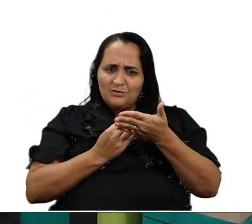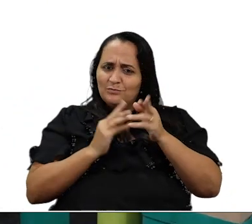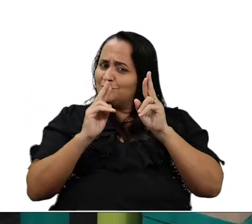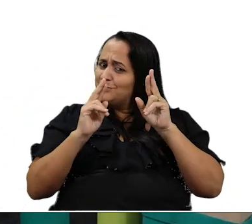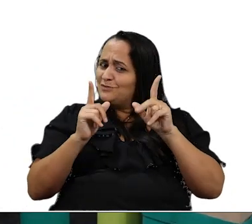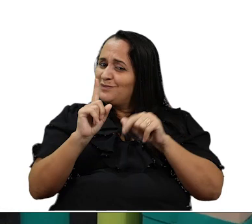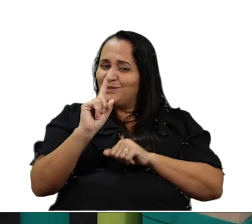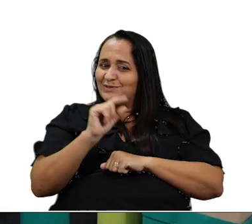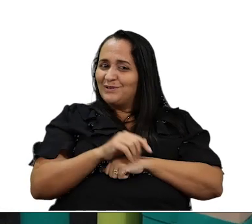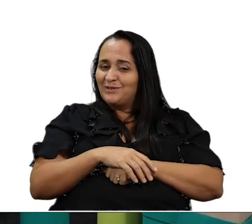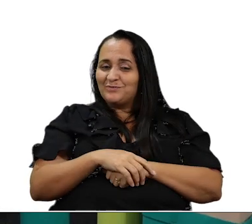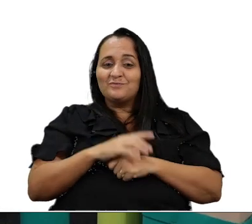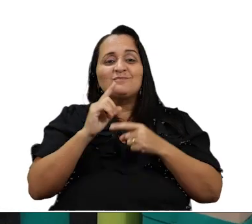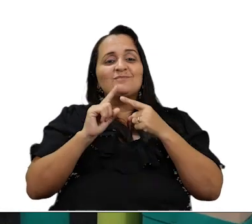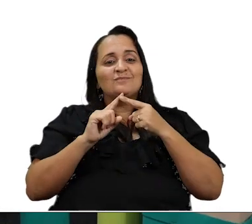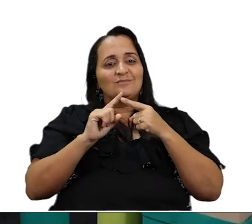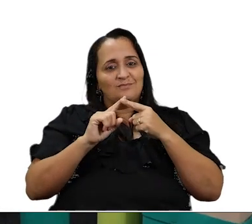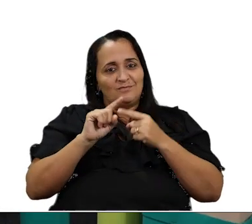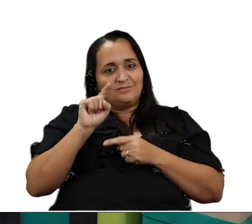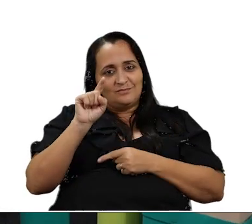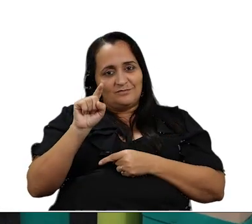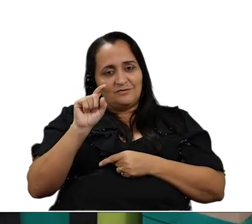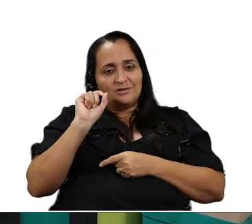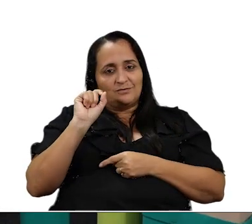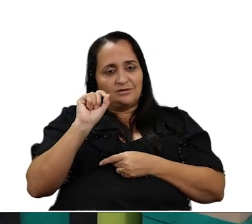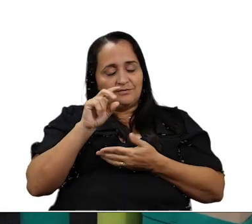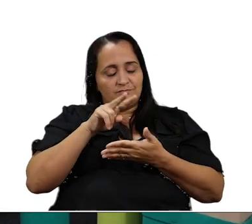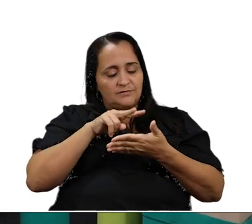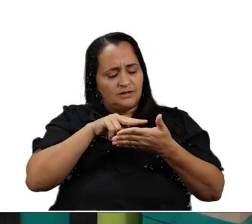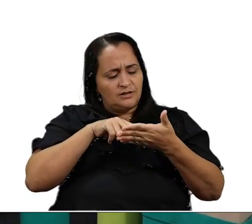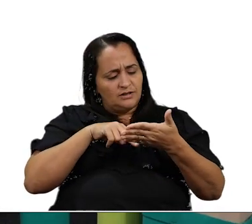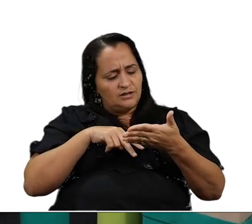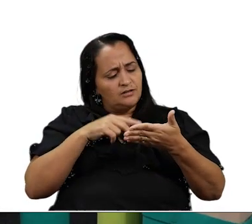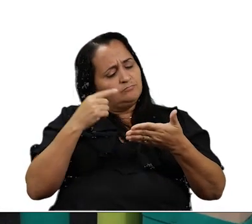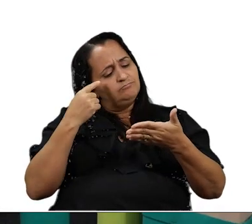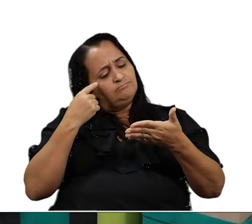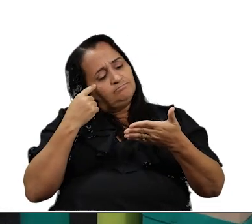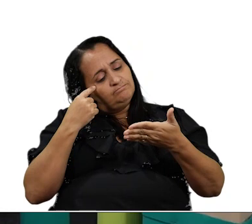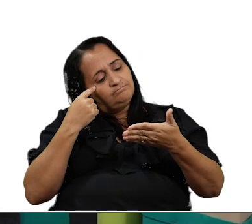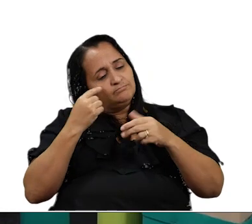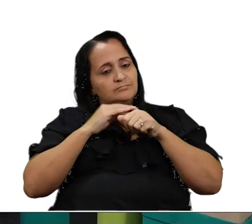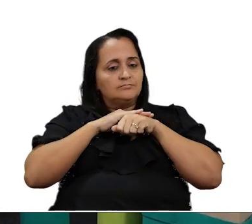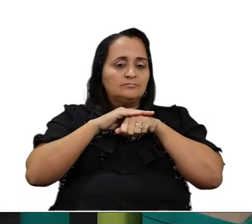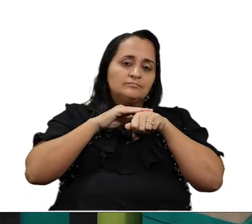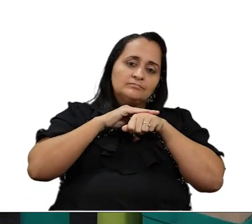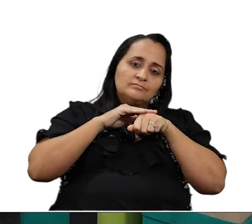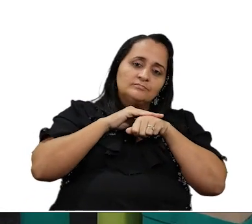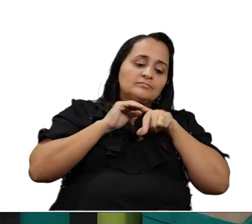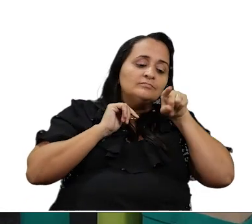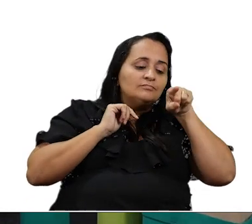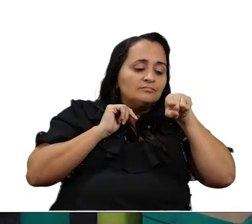O texto, você precisa entender o texto como uma conversa entre a pessoa que escreveu o texto com você que está lendo o